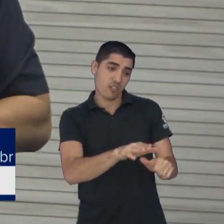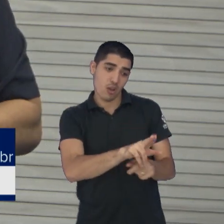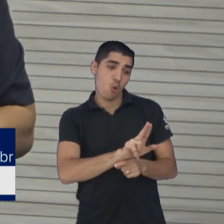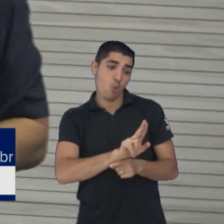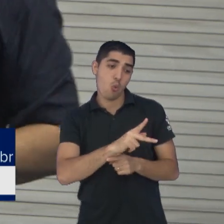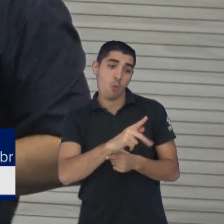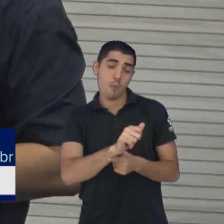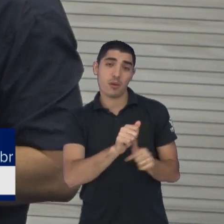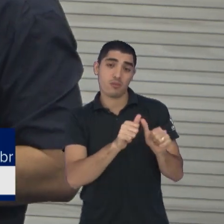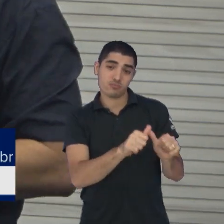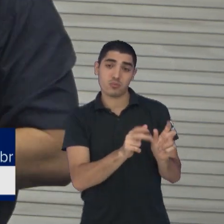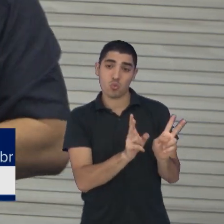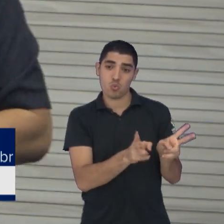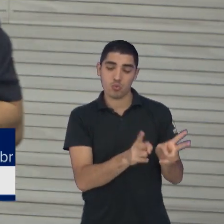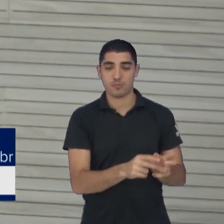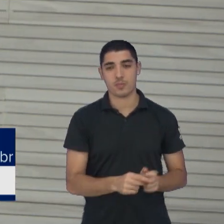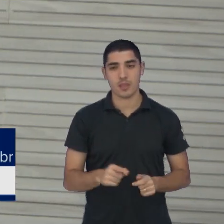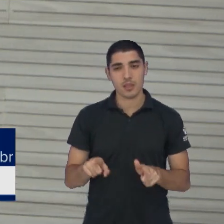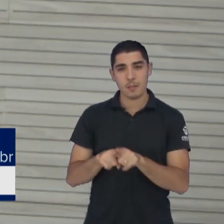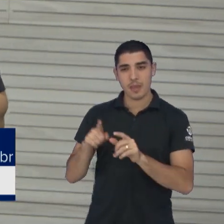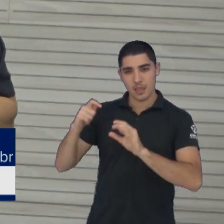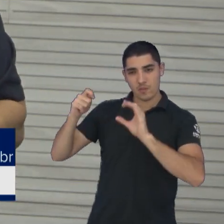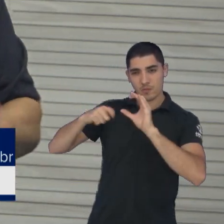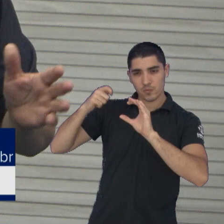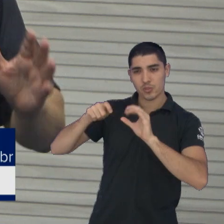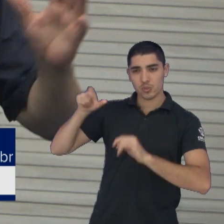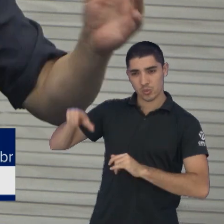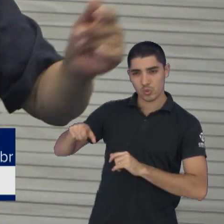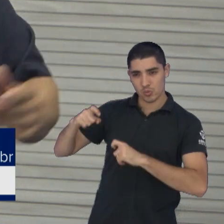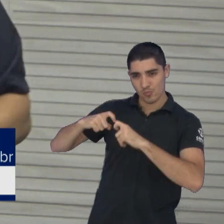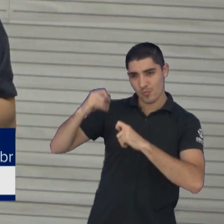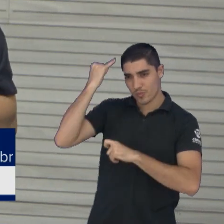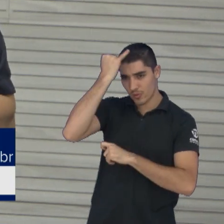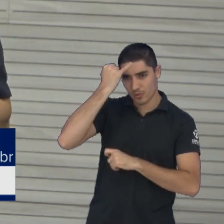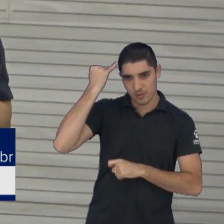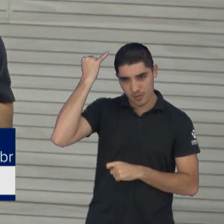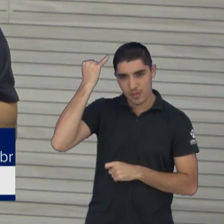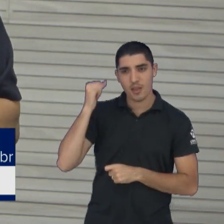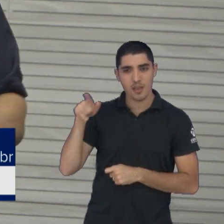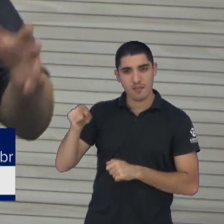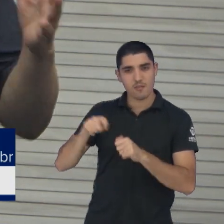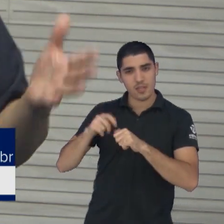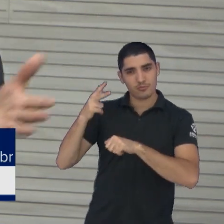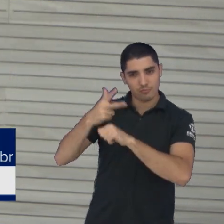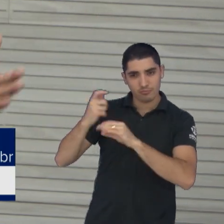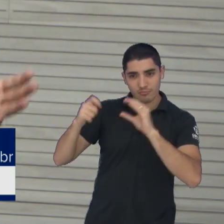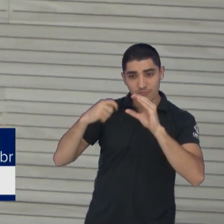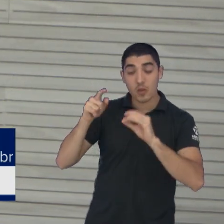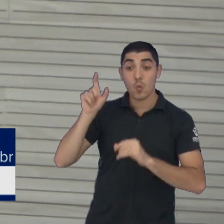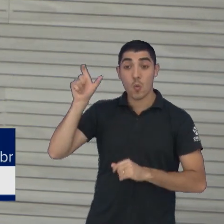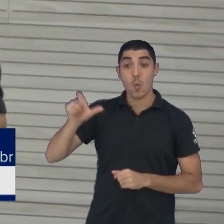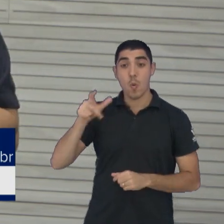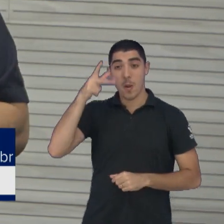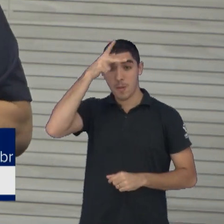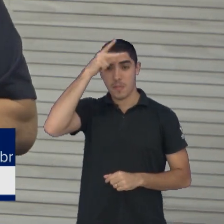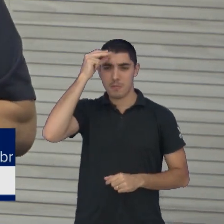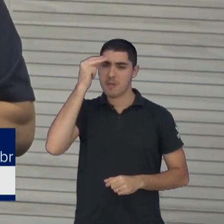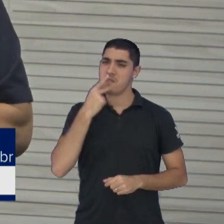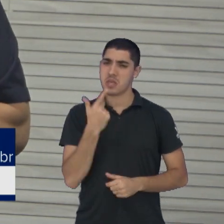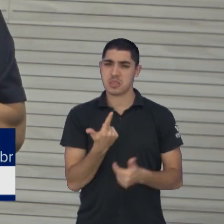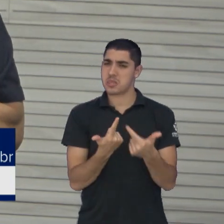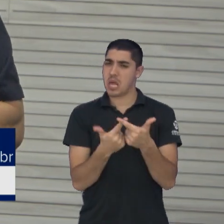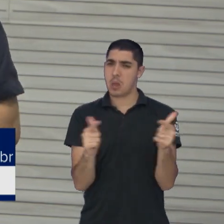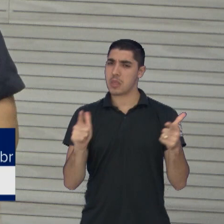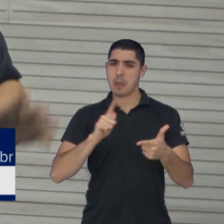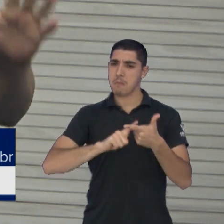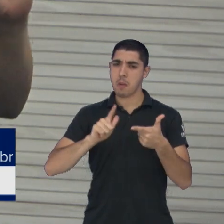também recebeu esse vídeo do doutor José Cláudio, que fez a edição e mandou para a gente, o prefeito dizendo que não há problema com a falta